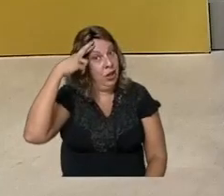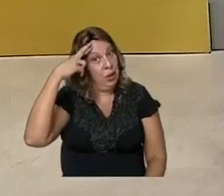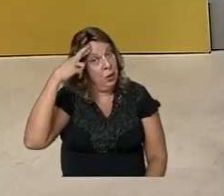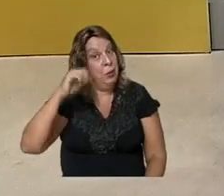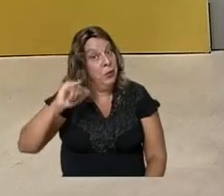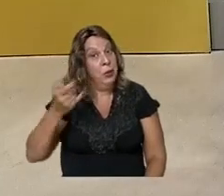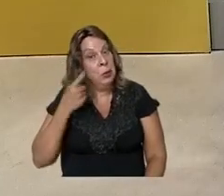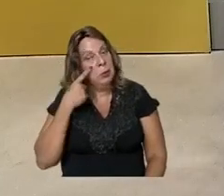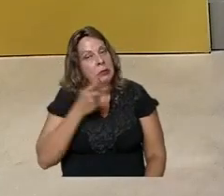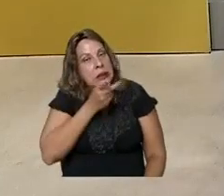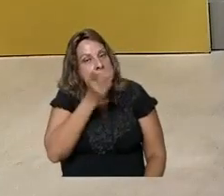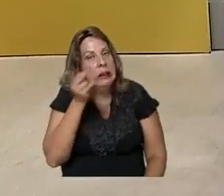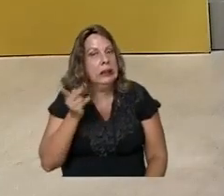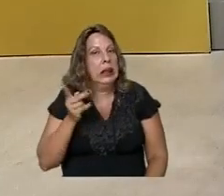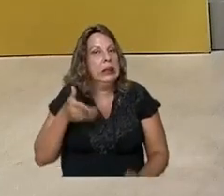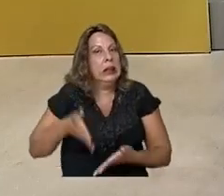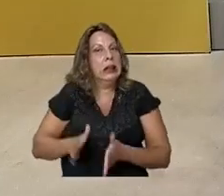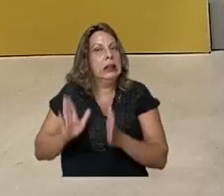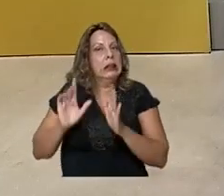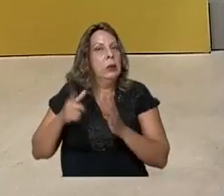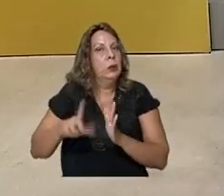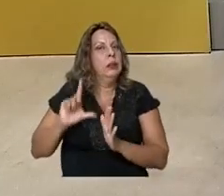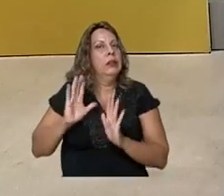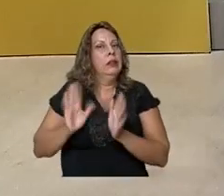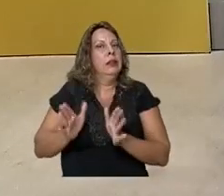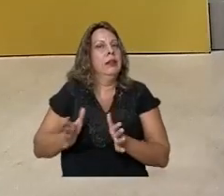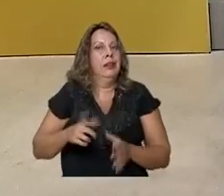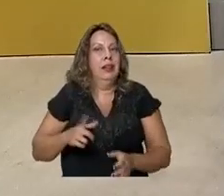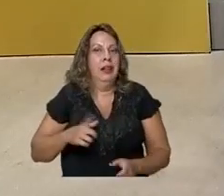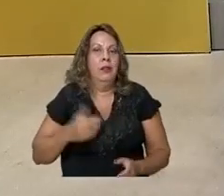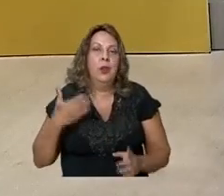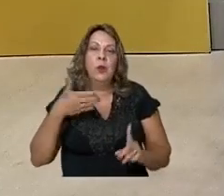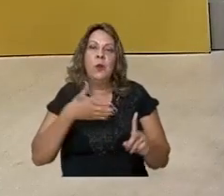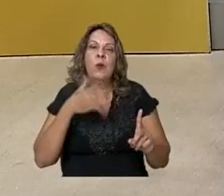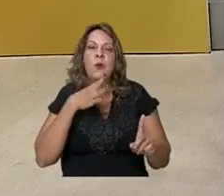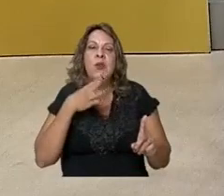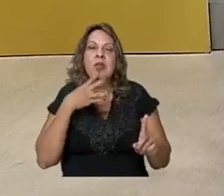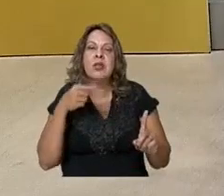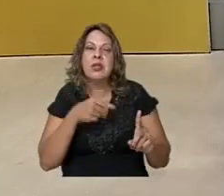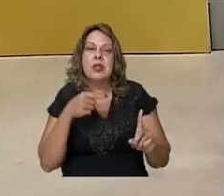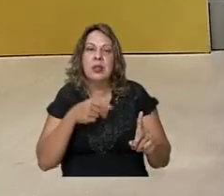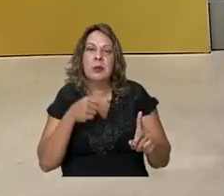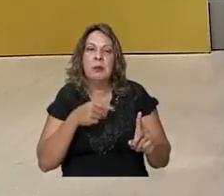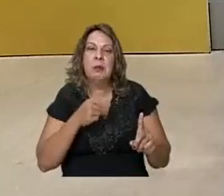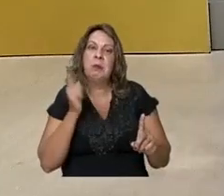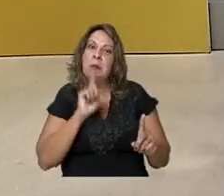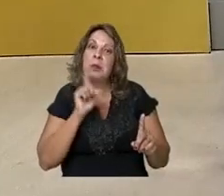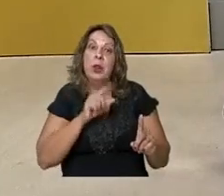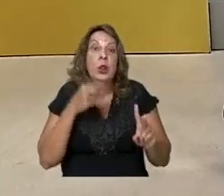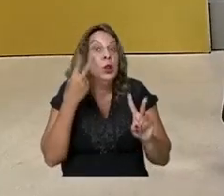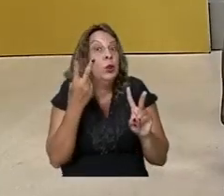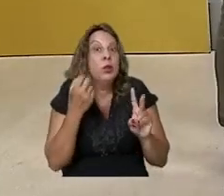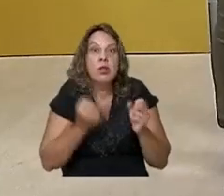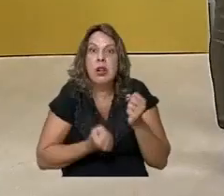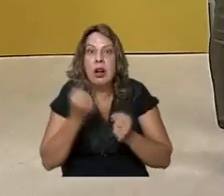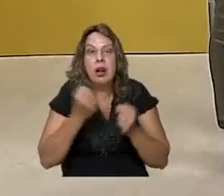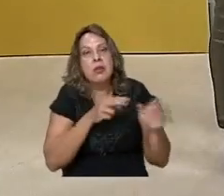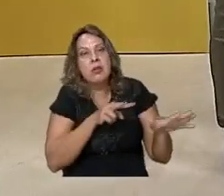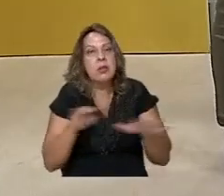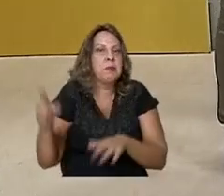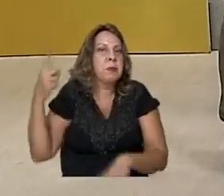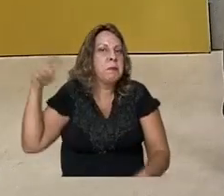perto a alegria do Laelson Barbosa, o contemplado que faturou não apenas um, mas 2 carros semana passada